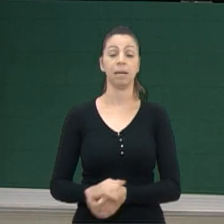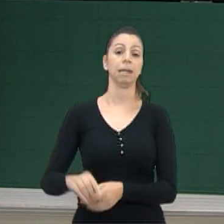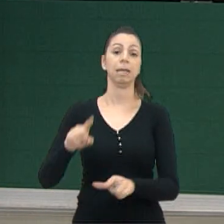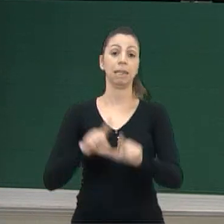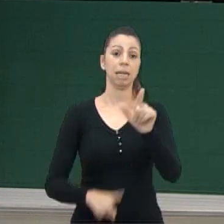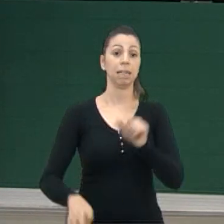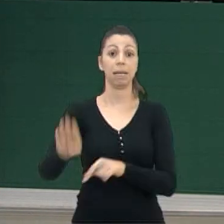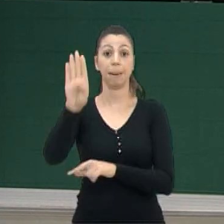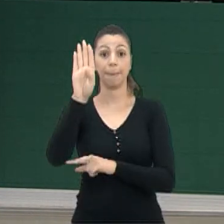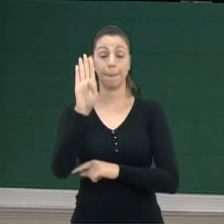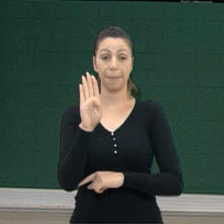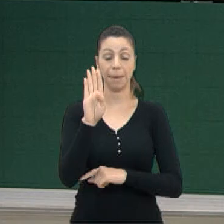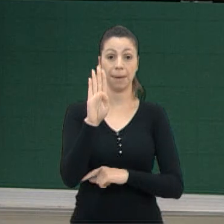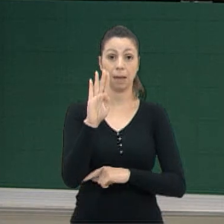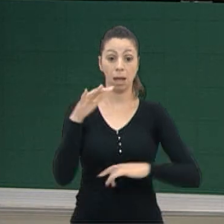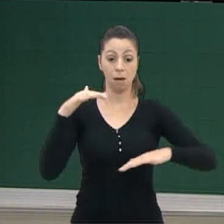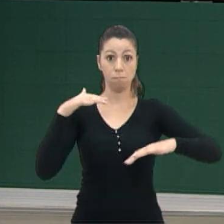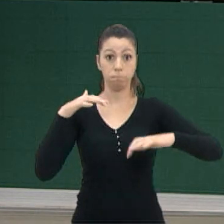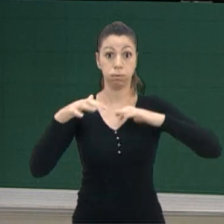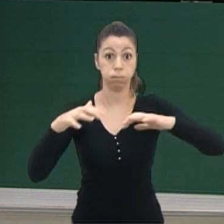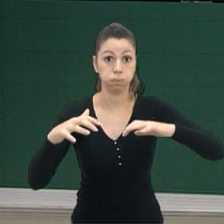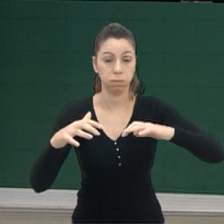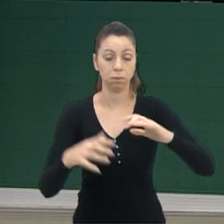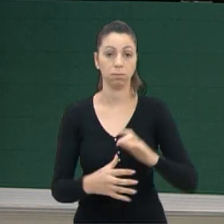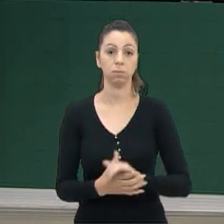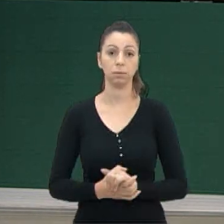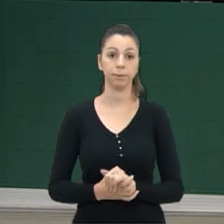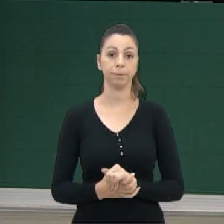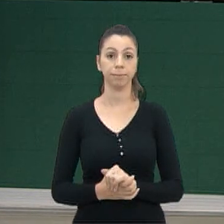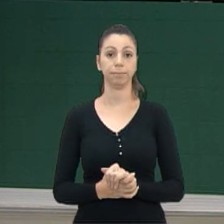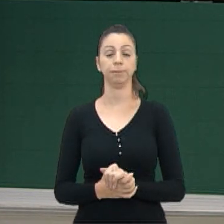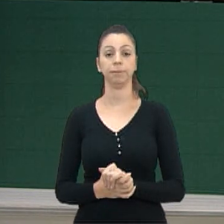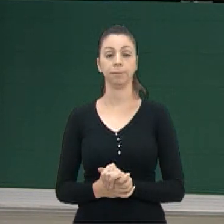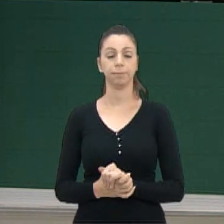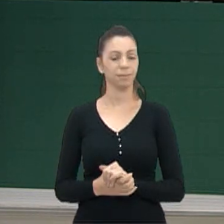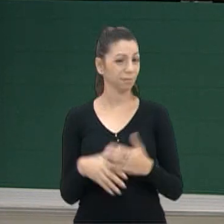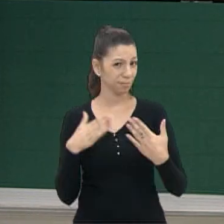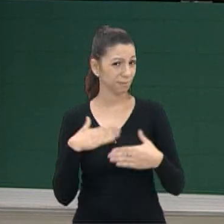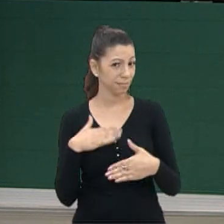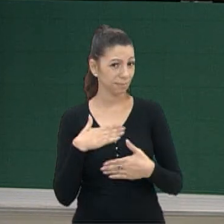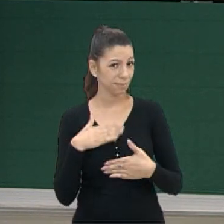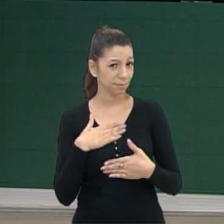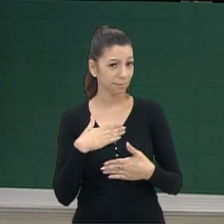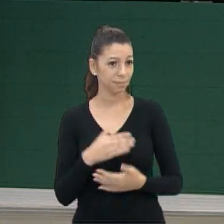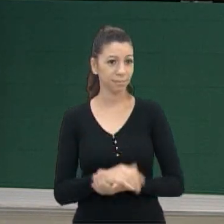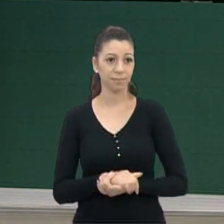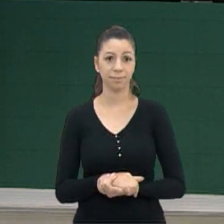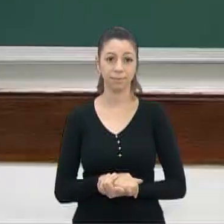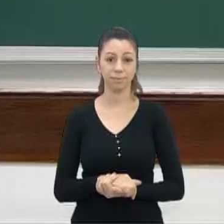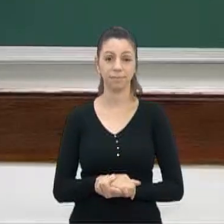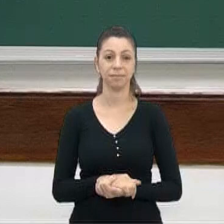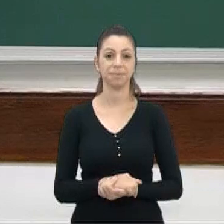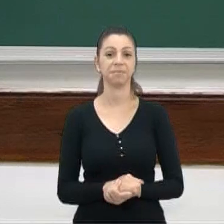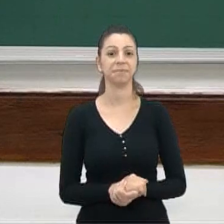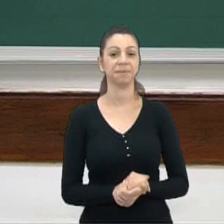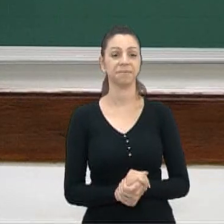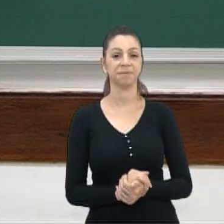B, o terremoto. Gente, foi tranquilo? Tranquilo? Então vamos lá.